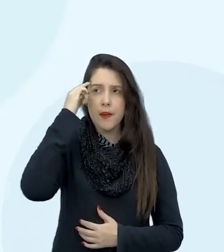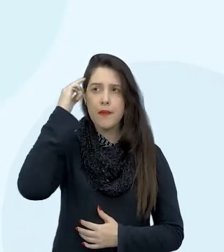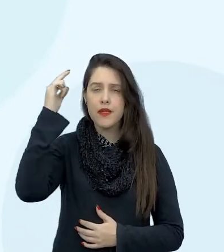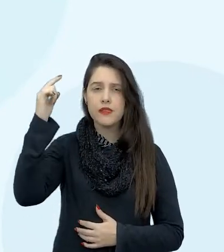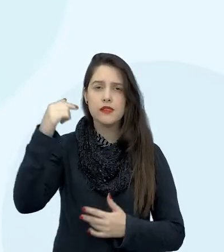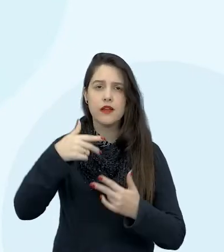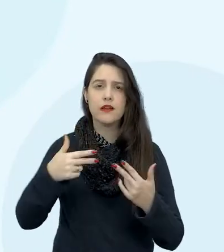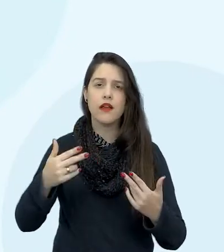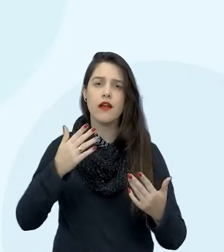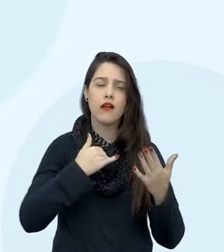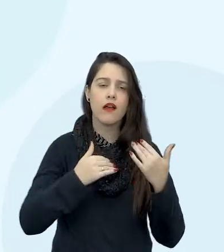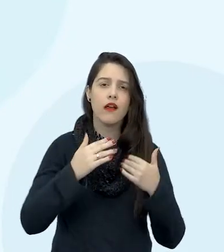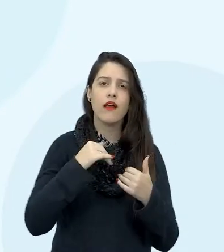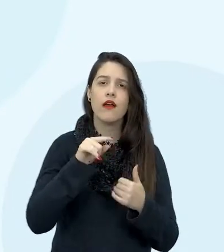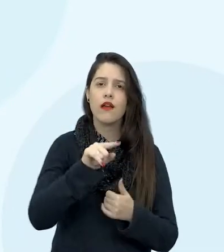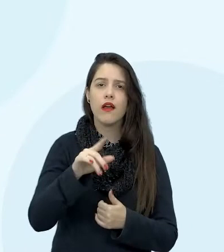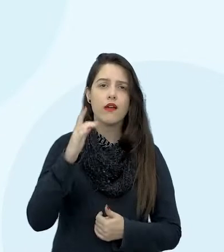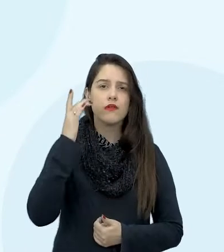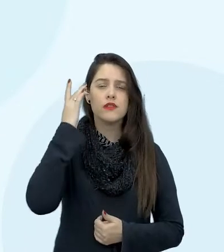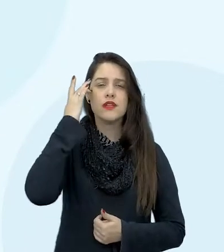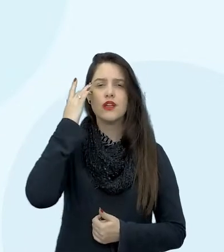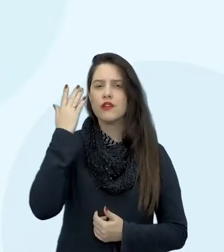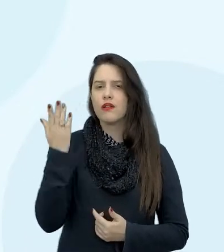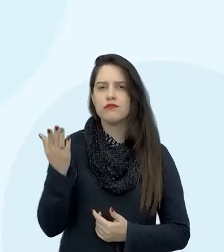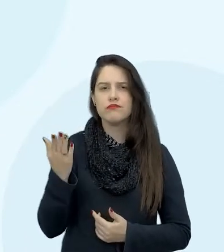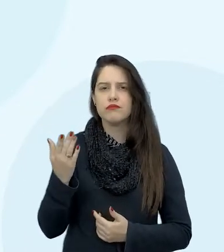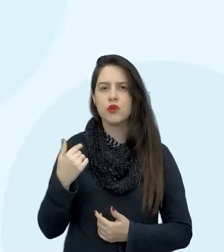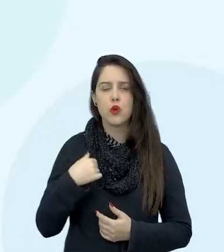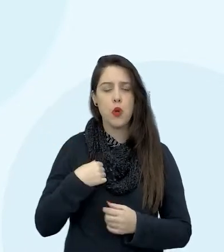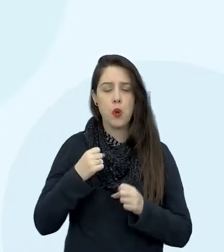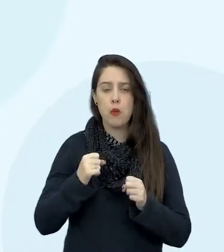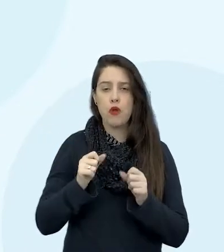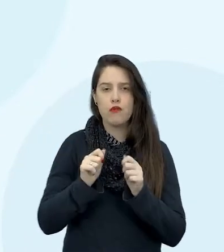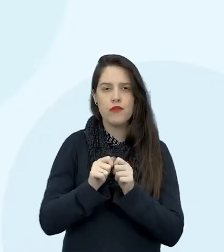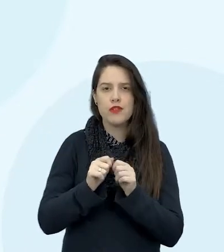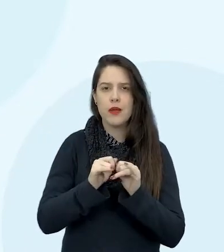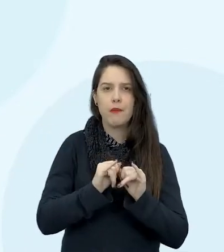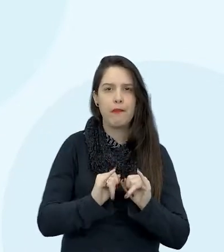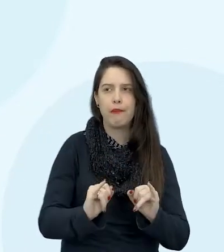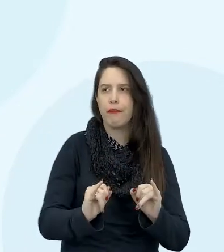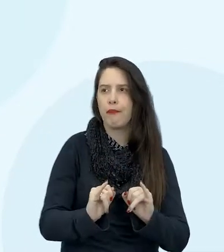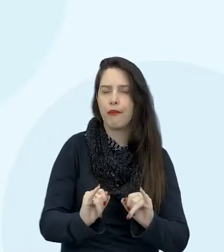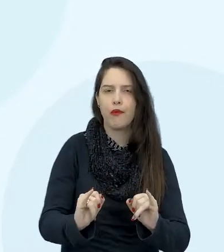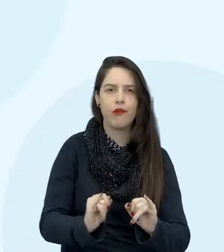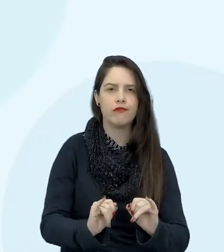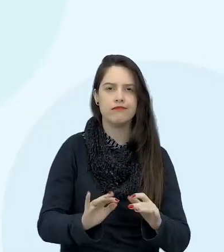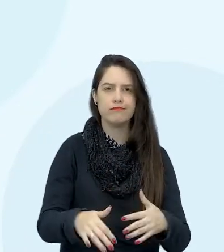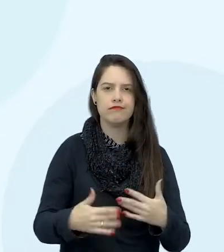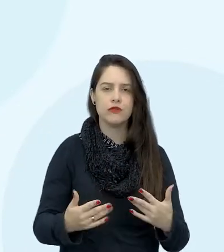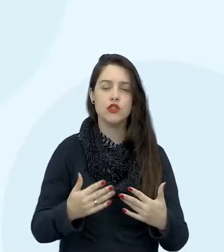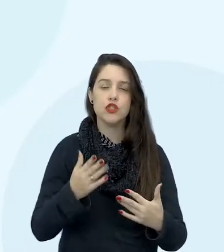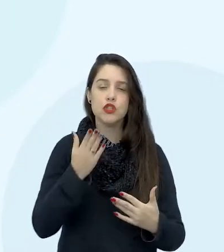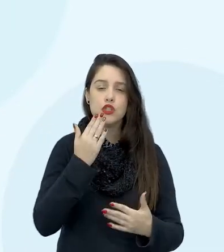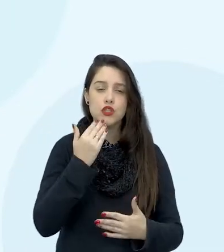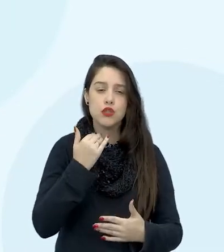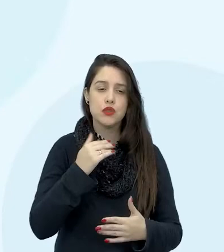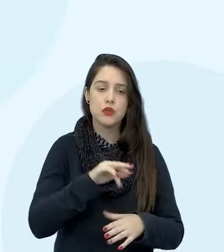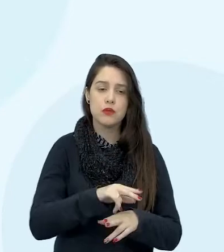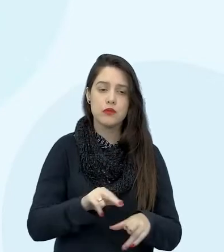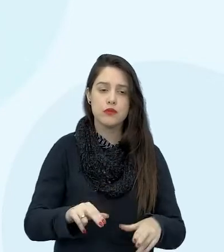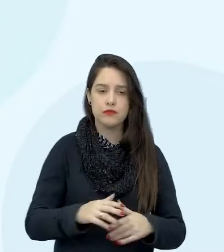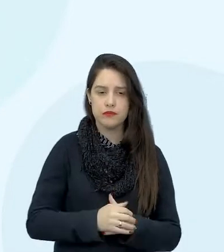da alimentação. Se você abre, sei lá, eu não posso fazer propaganda de um aplicativo de comidas